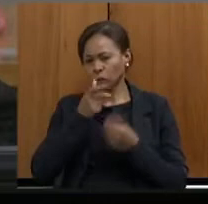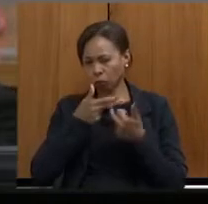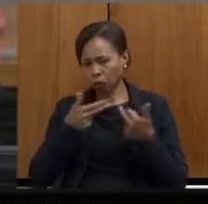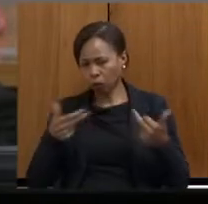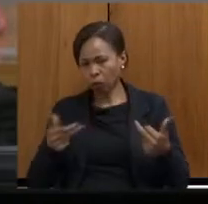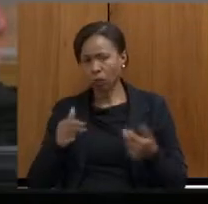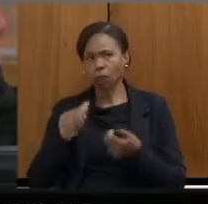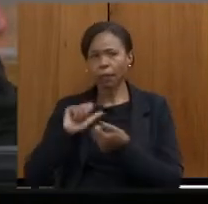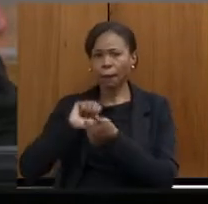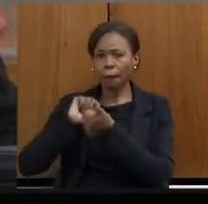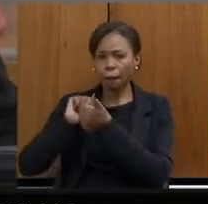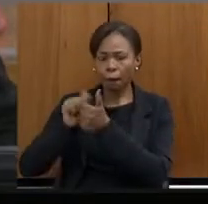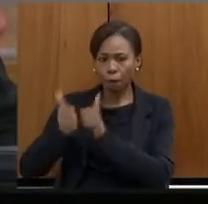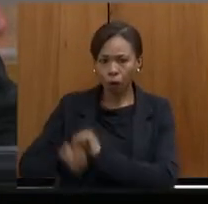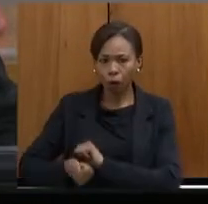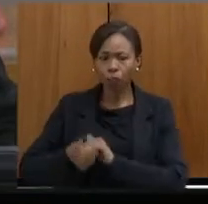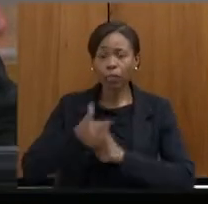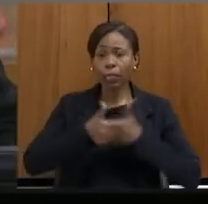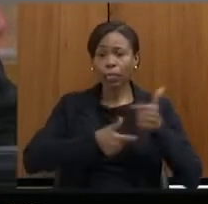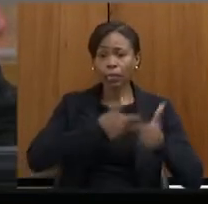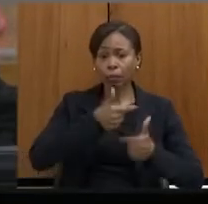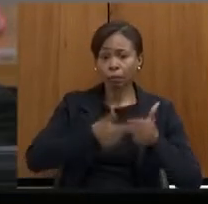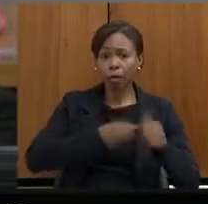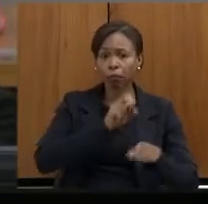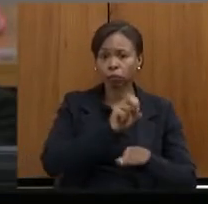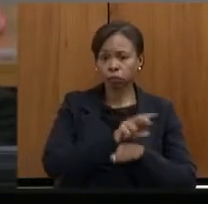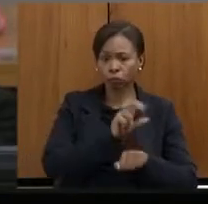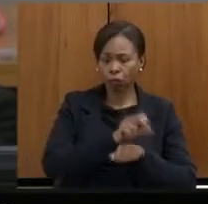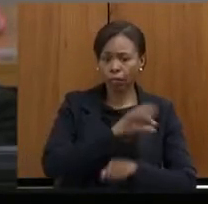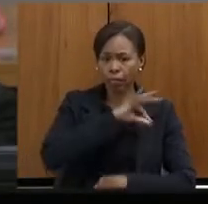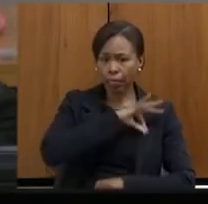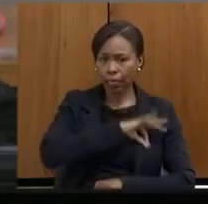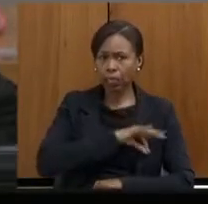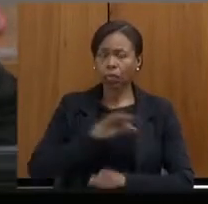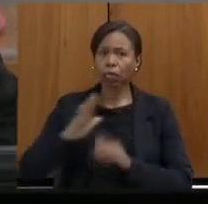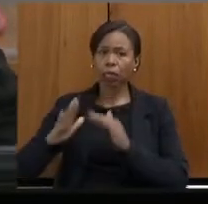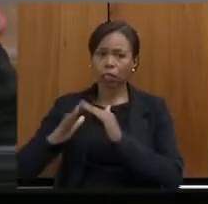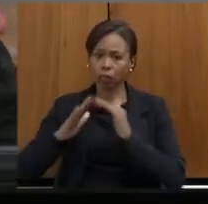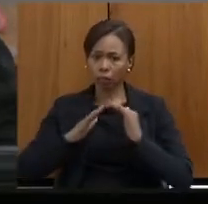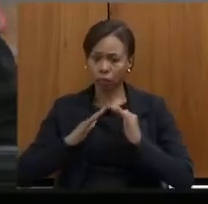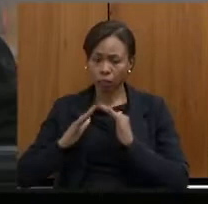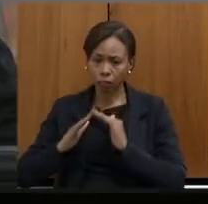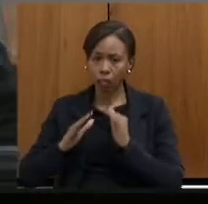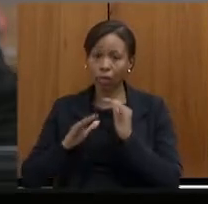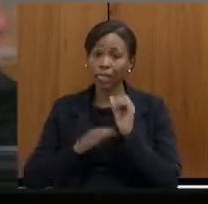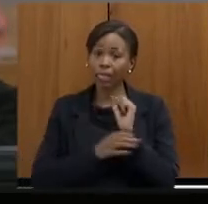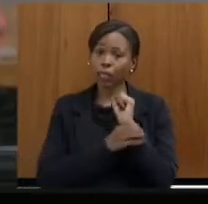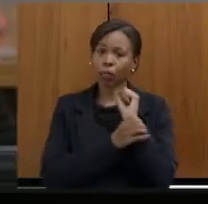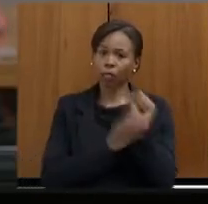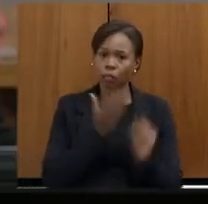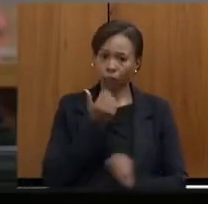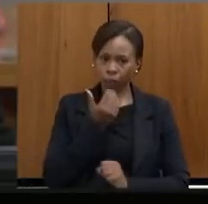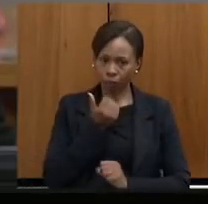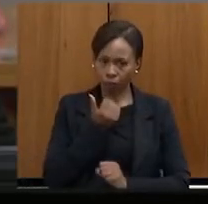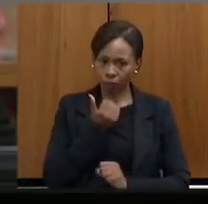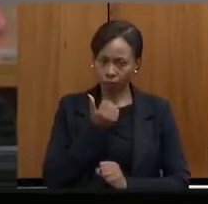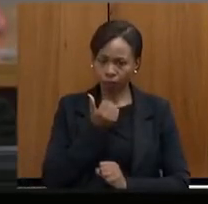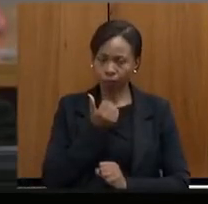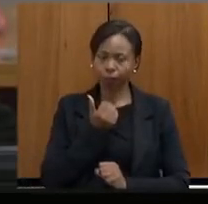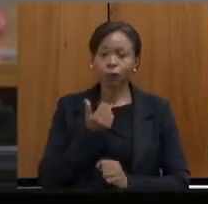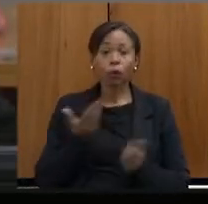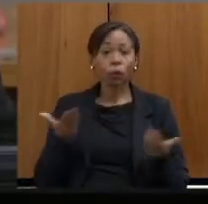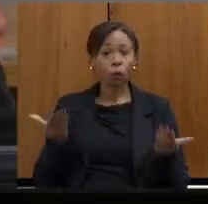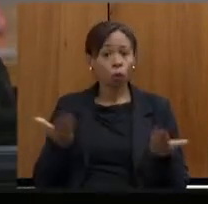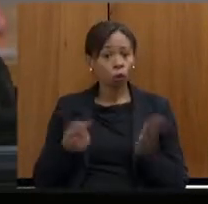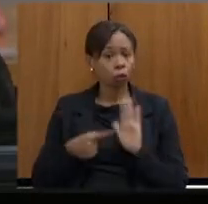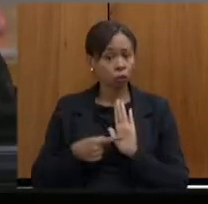de esporte, trabalho, emprego e renda, de habitação e segurança alimentar. Eu, na minha apresentação aqui,